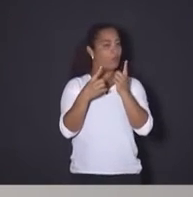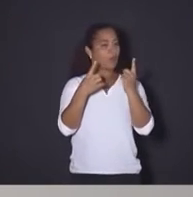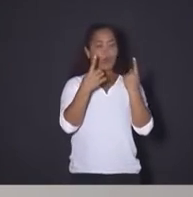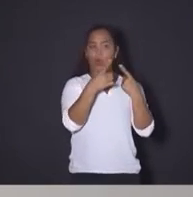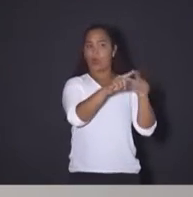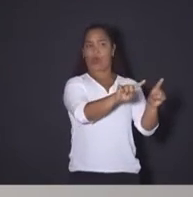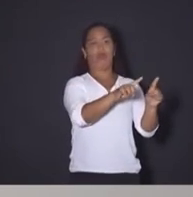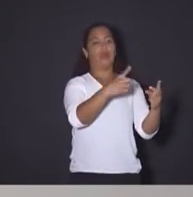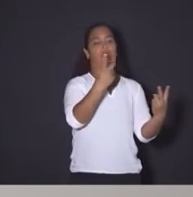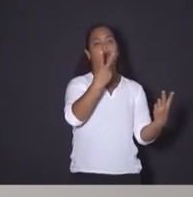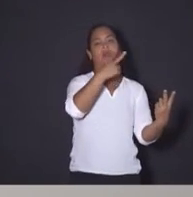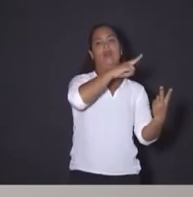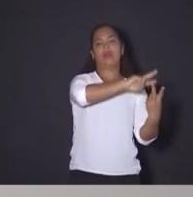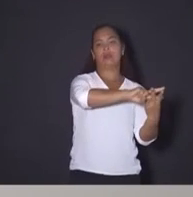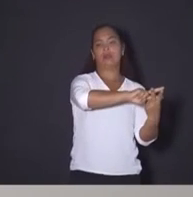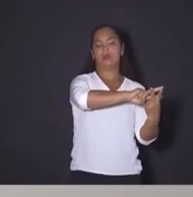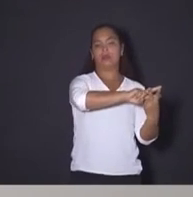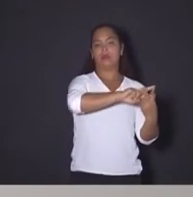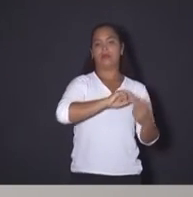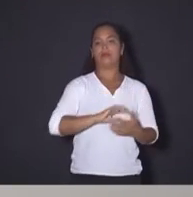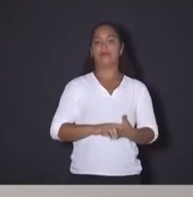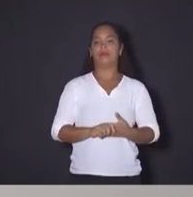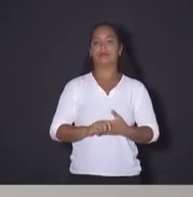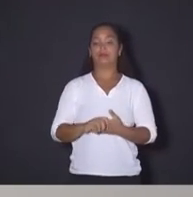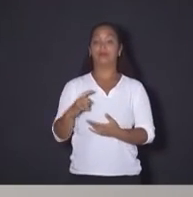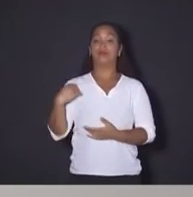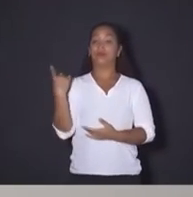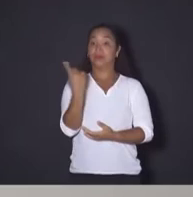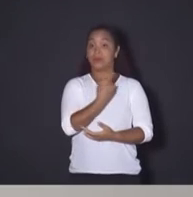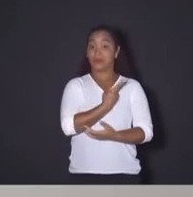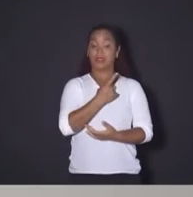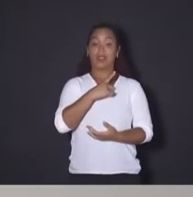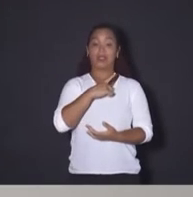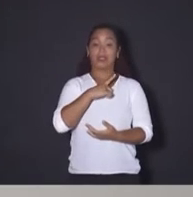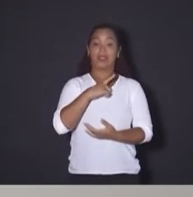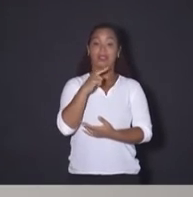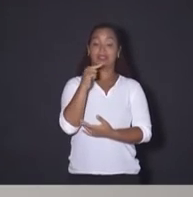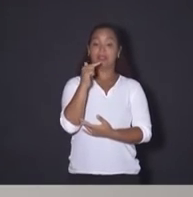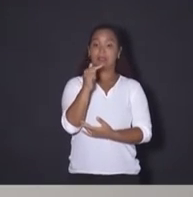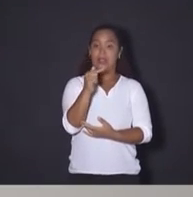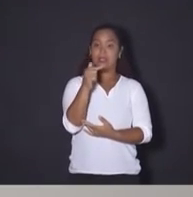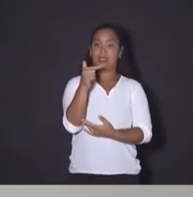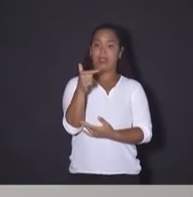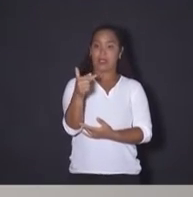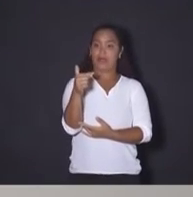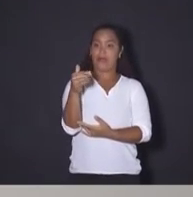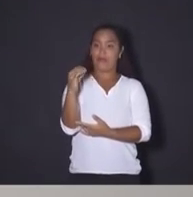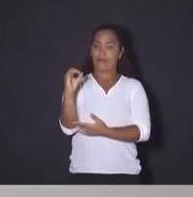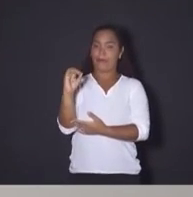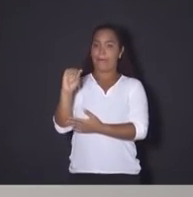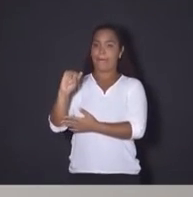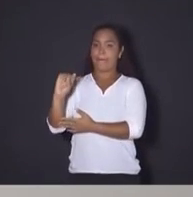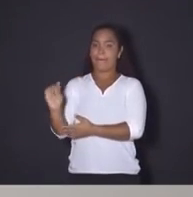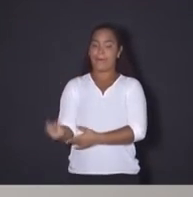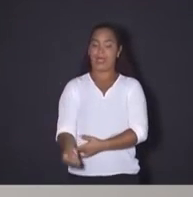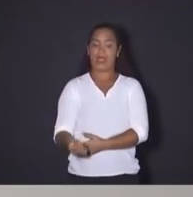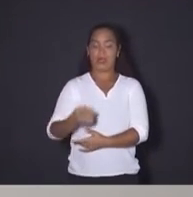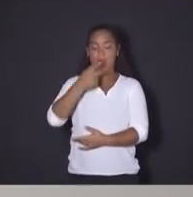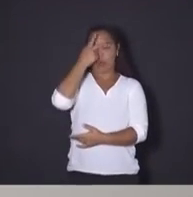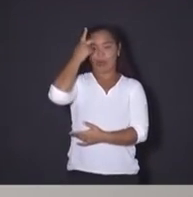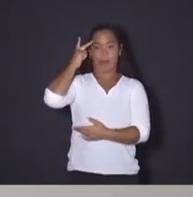no país isso nesse momento nós temos mais de 720 mil pessoas encarceradas